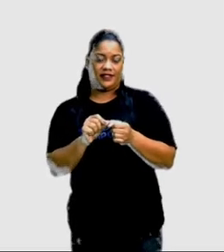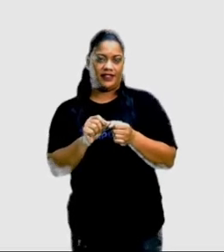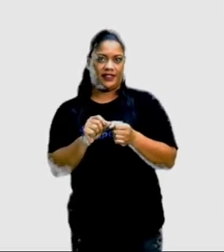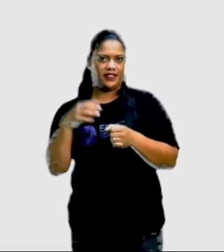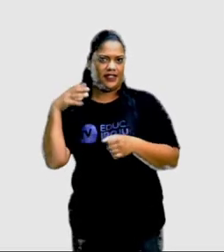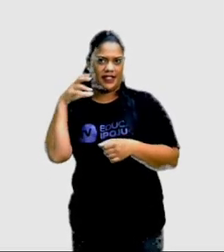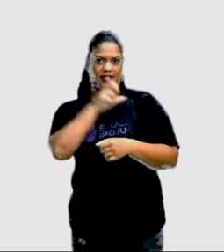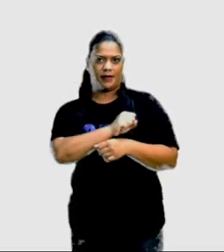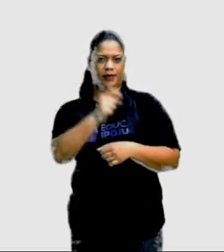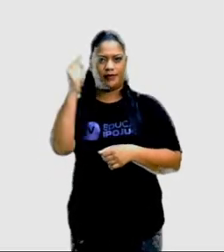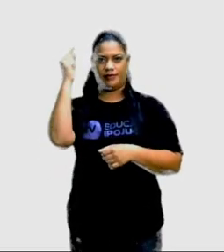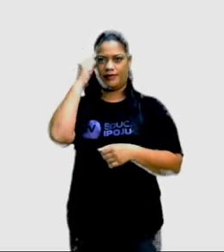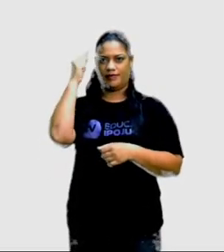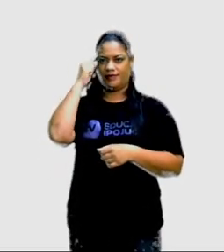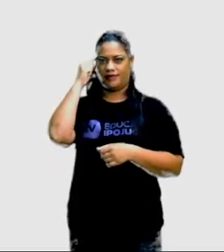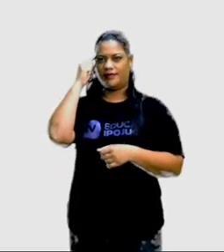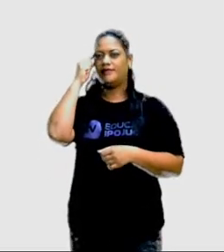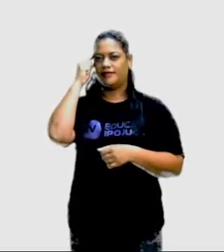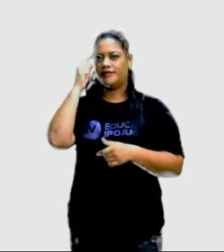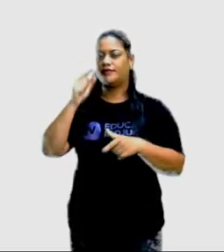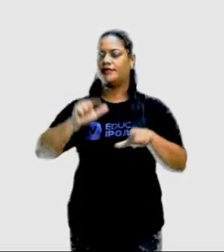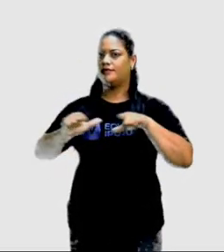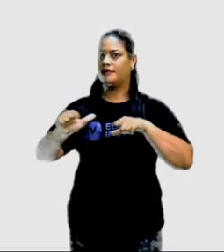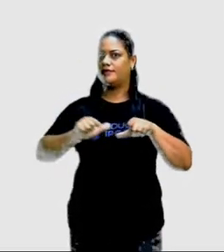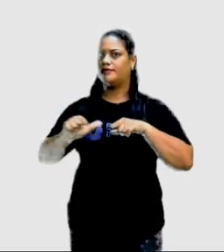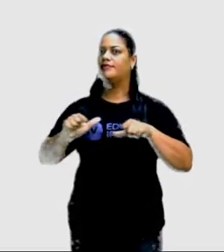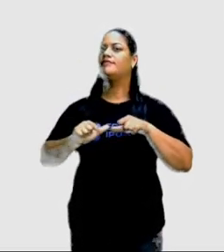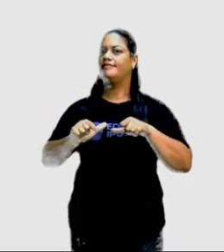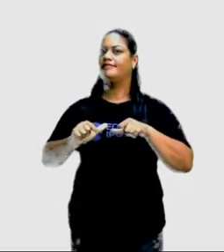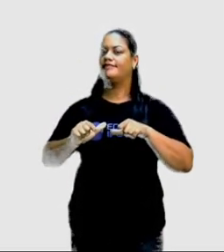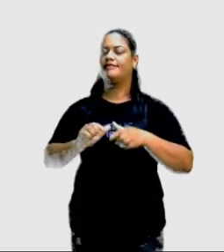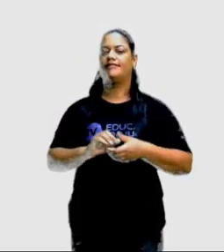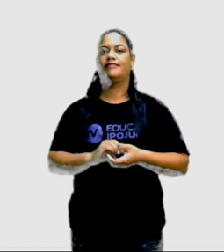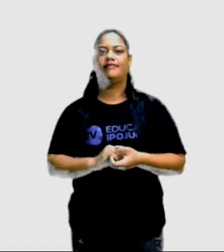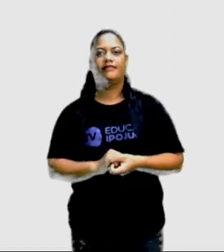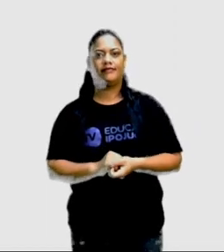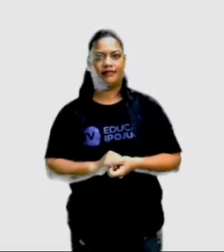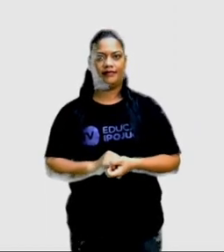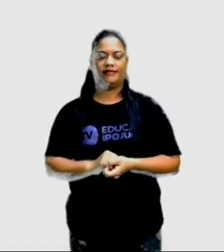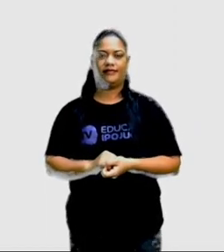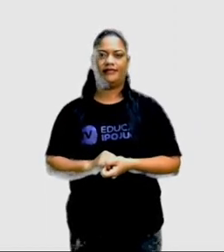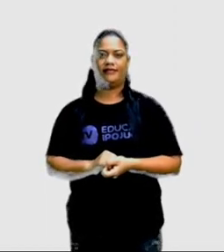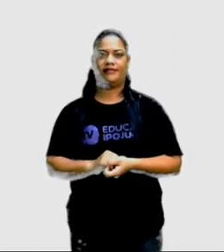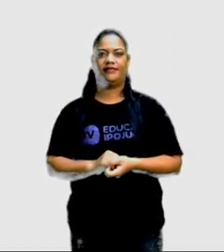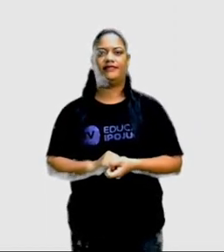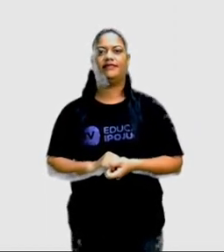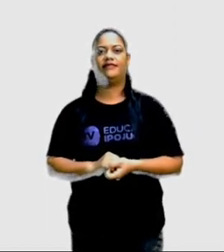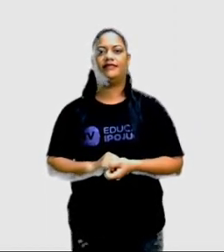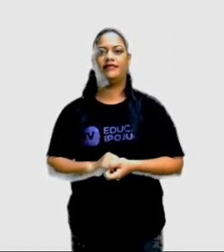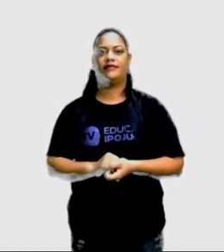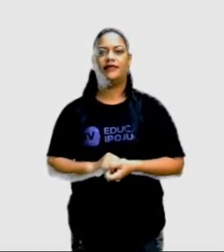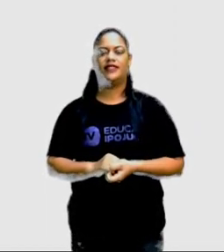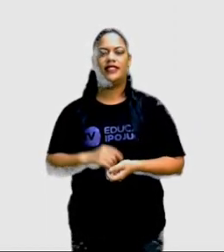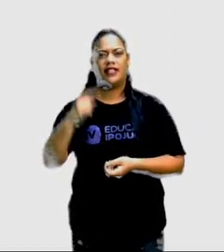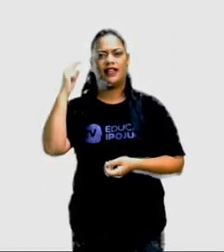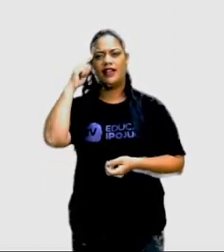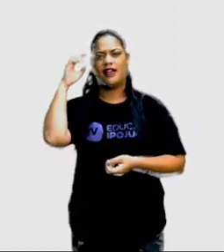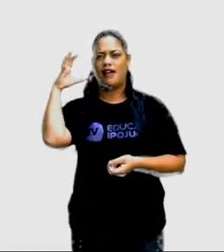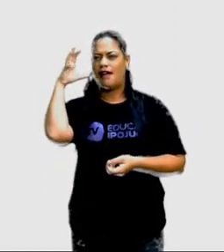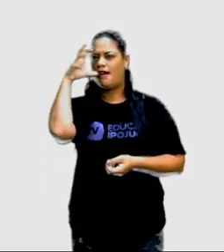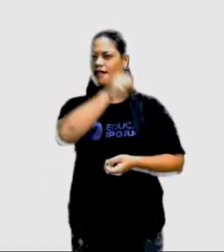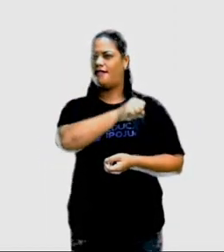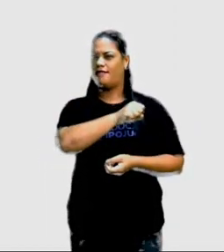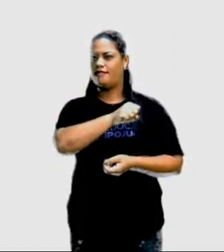mais rápido para a gente trabalhar o nosso raciocínio, chamado de raciocínio lógico, que é aquele raciocínio